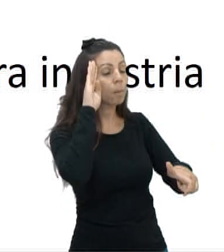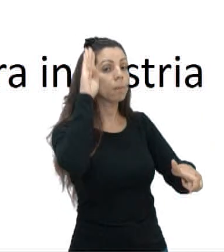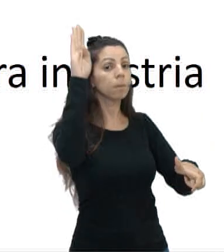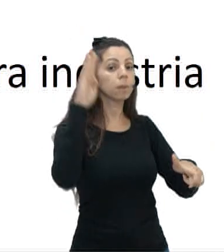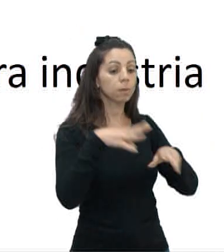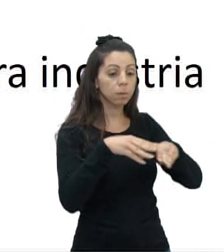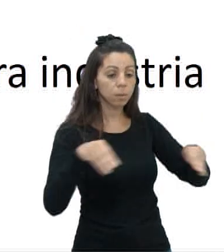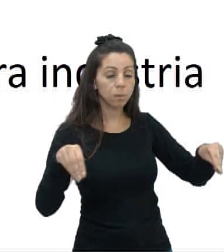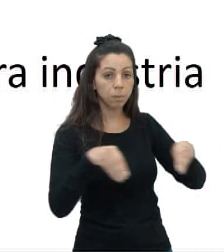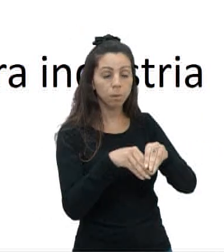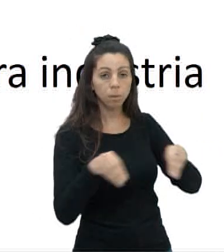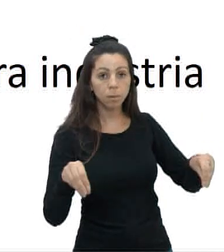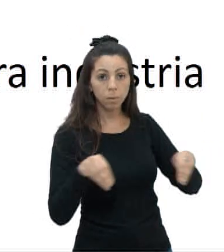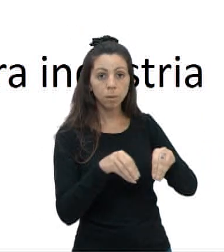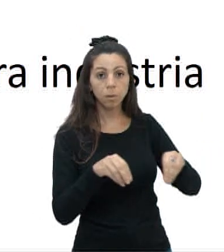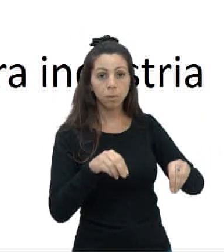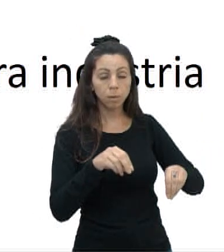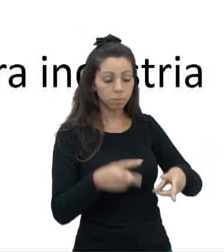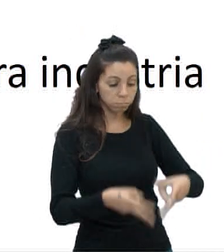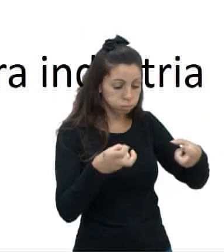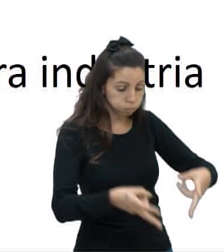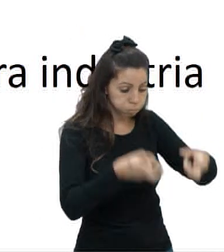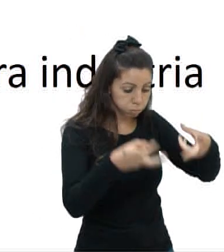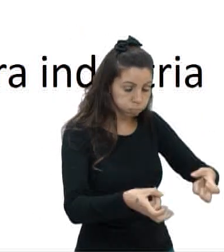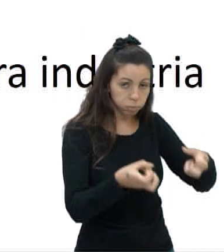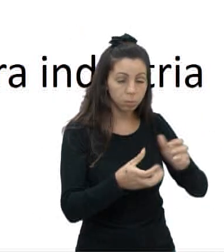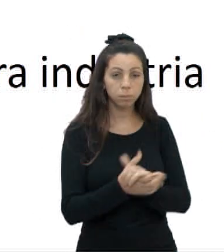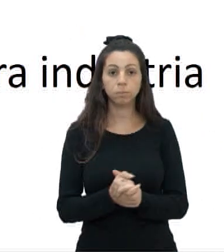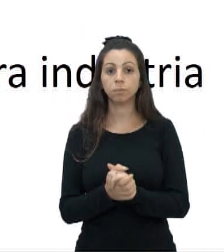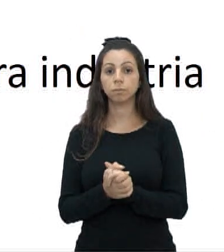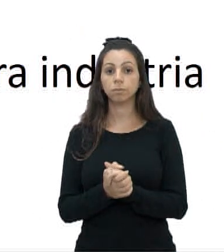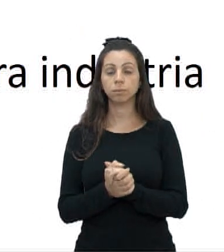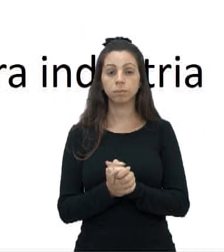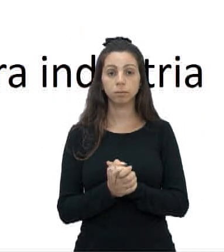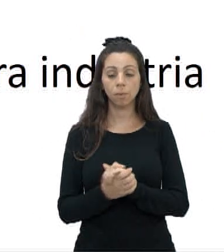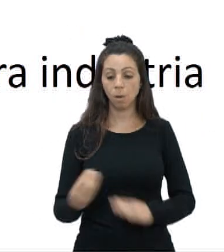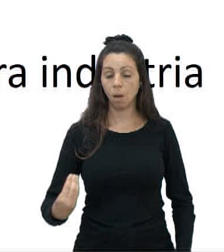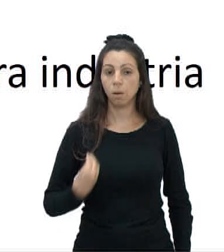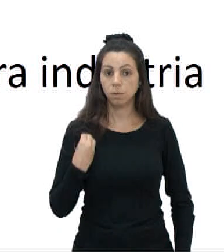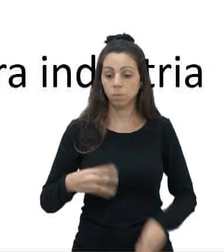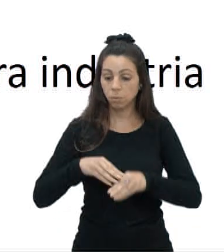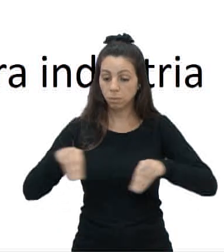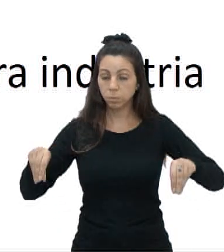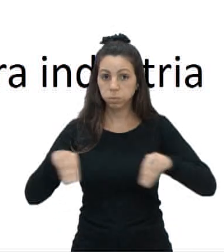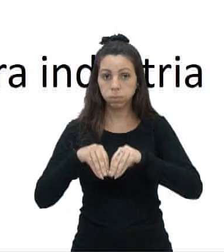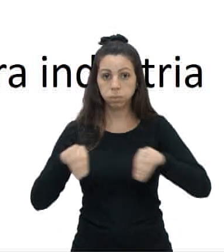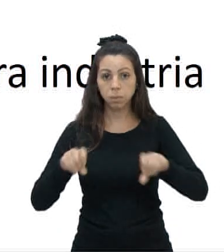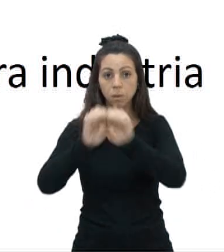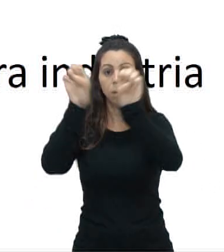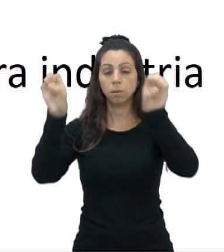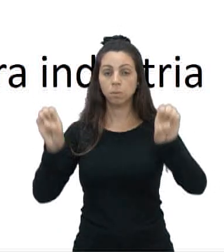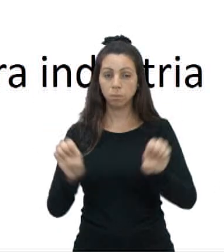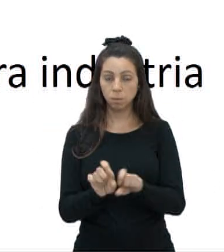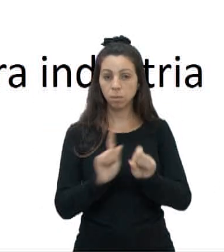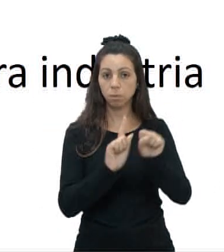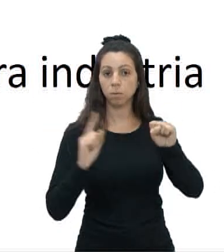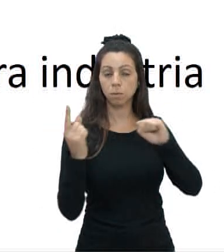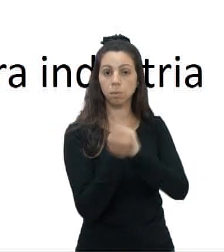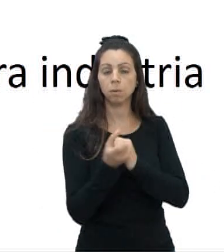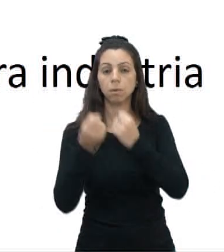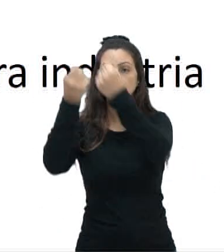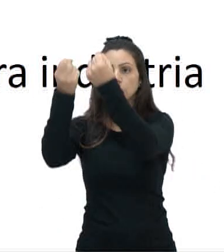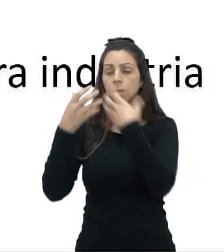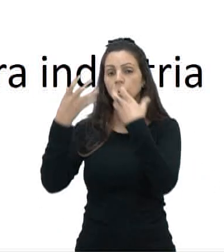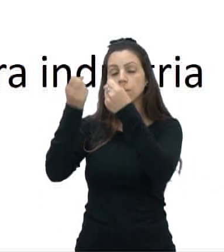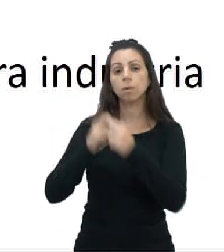recursos minerais existentes e explorados, associar a existência de recursos minerais à estrutura geológica e explicar